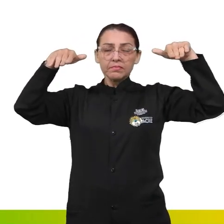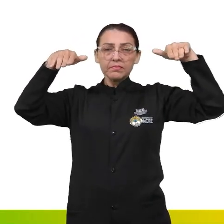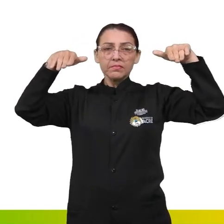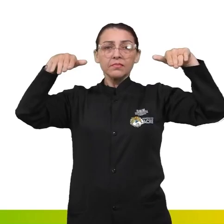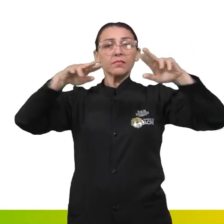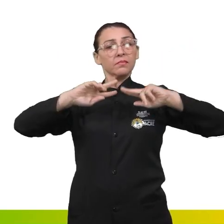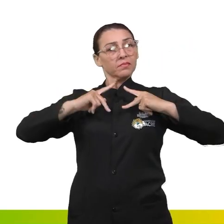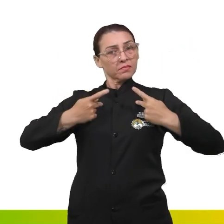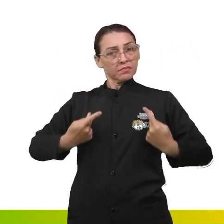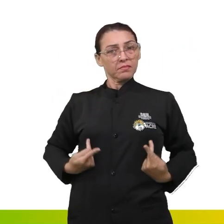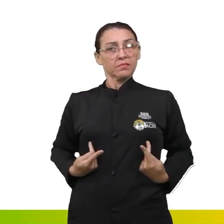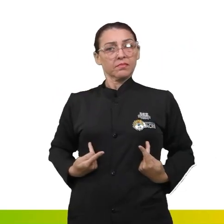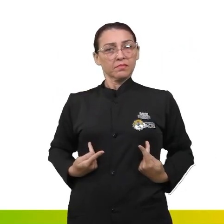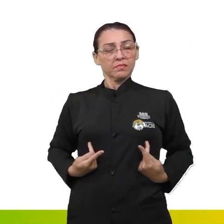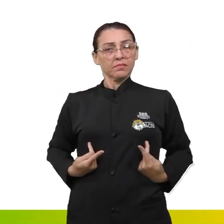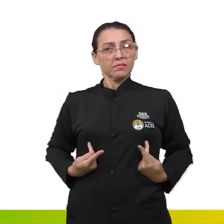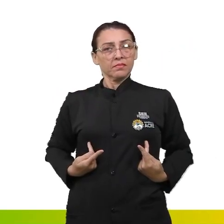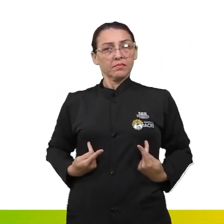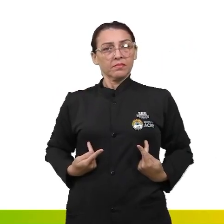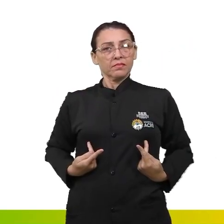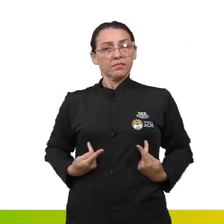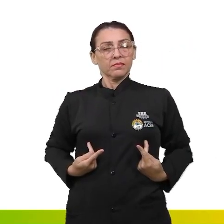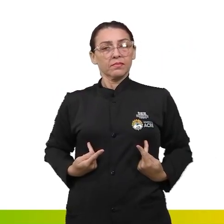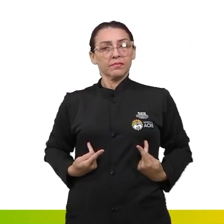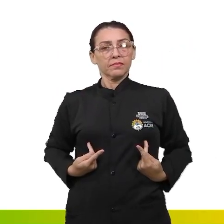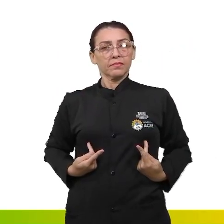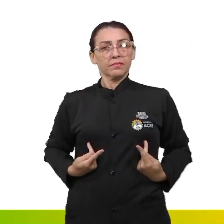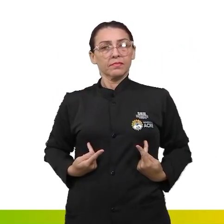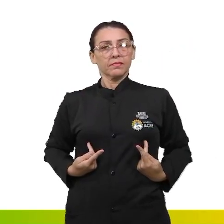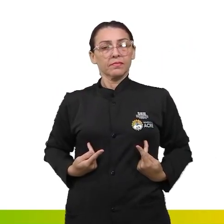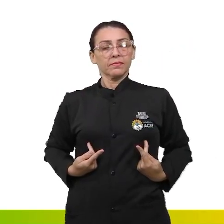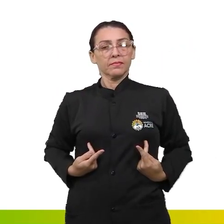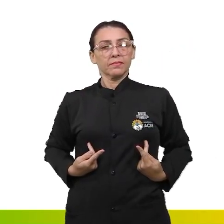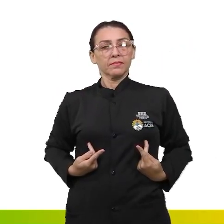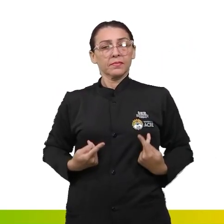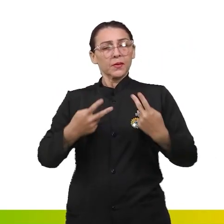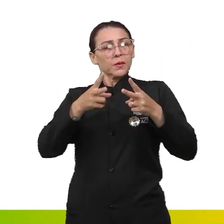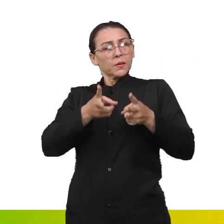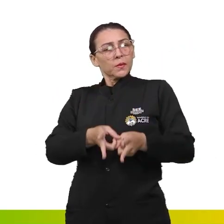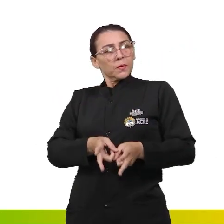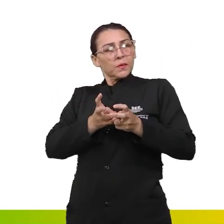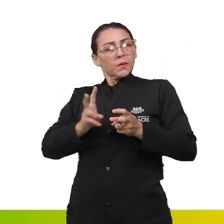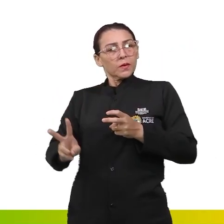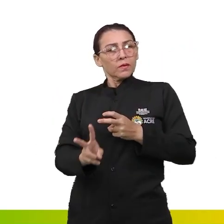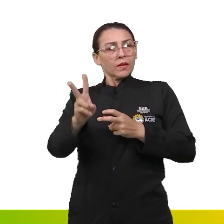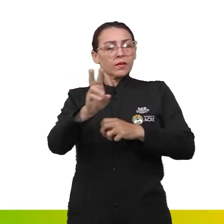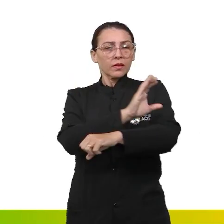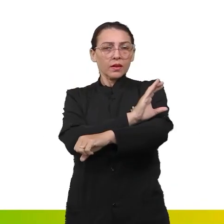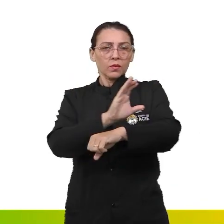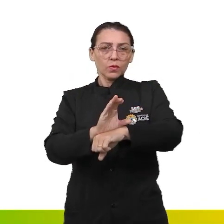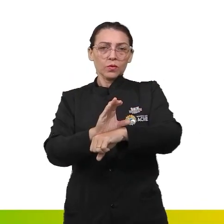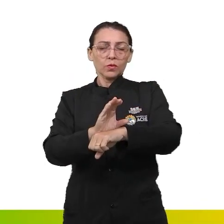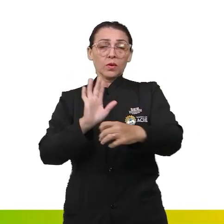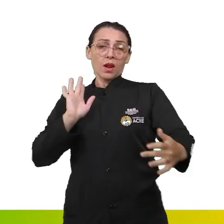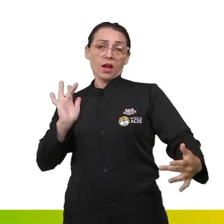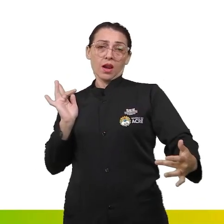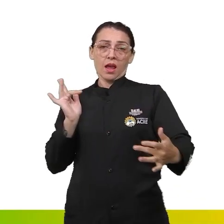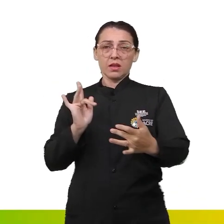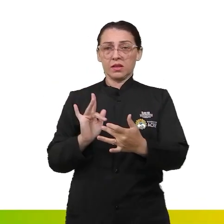O humanismo, como você observa aqui, o humanismo resgatou os valores da cultura